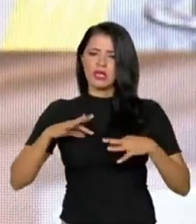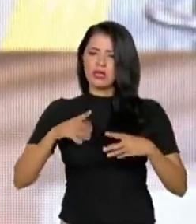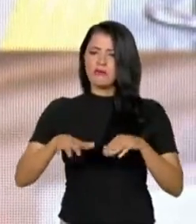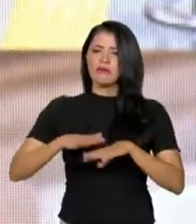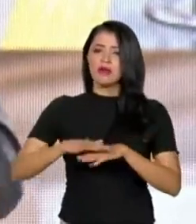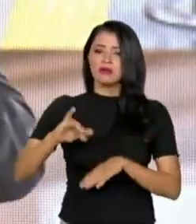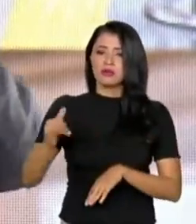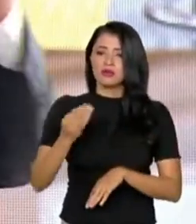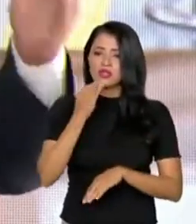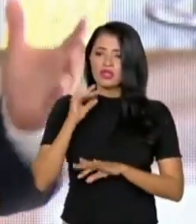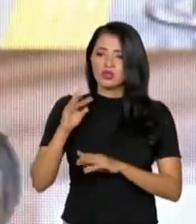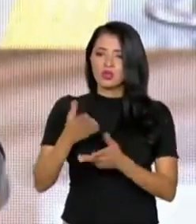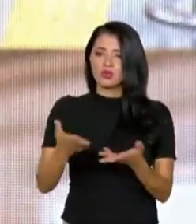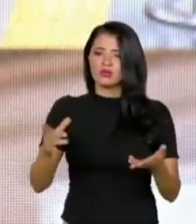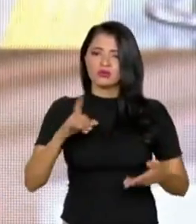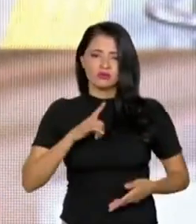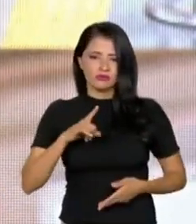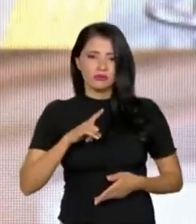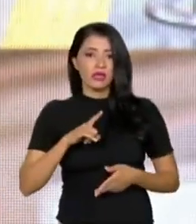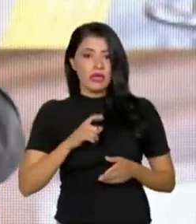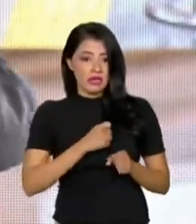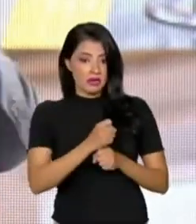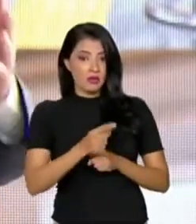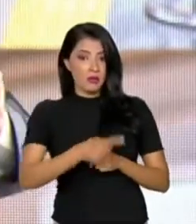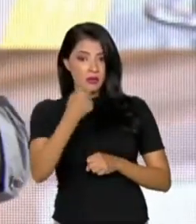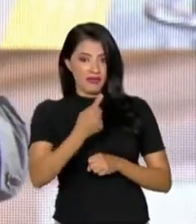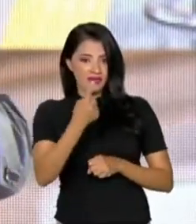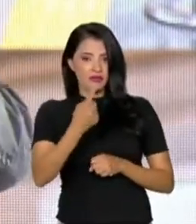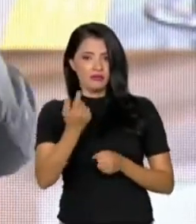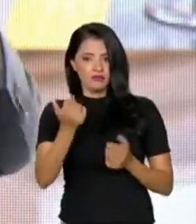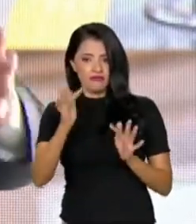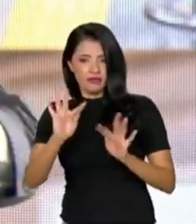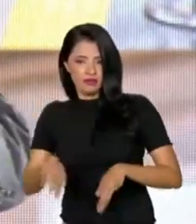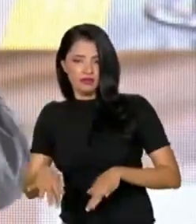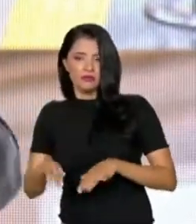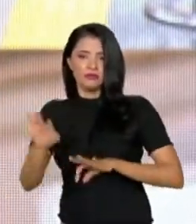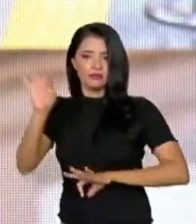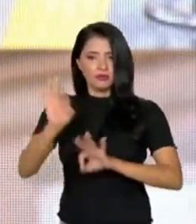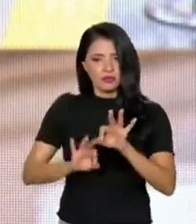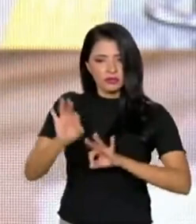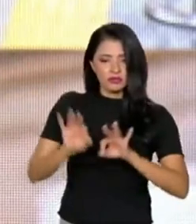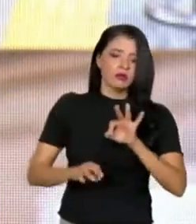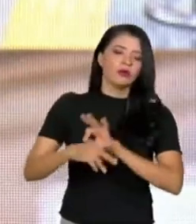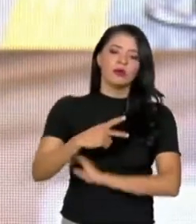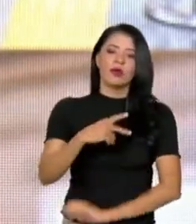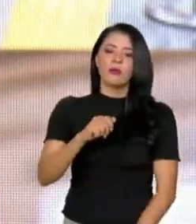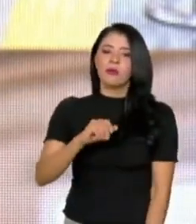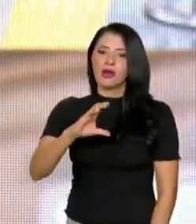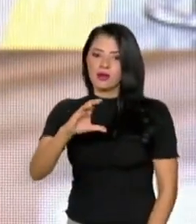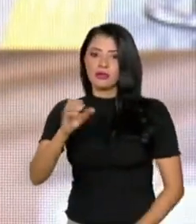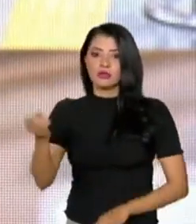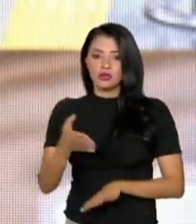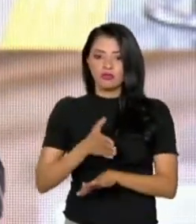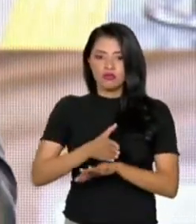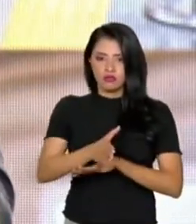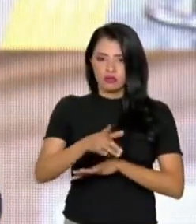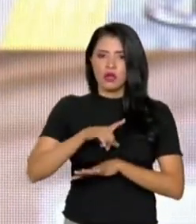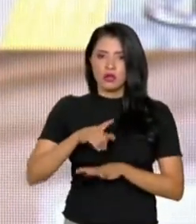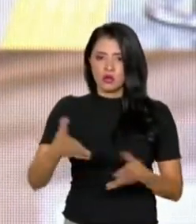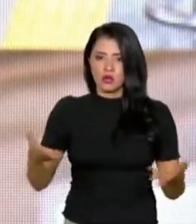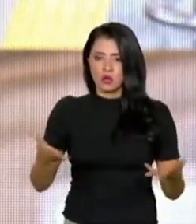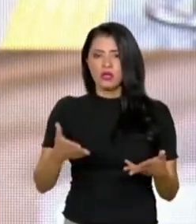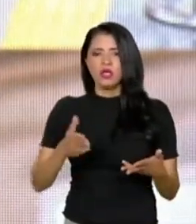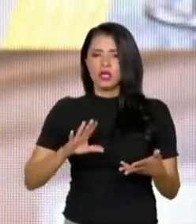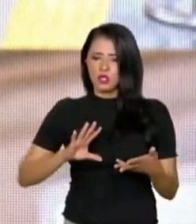todos. Findando esse primeiro ano de organização do PAC, agora esse novo eixo do PAC, e de todas